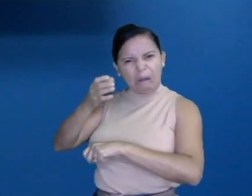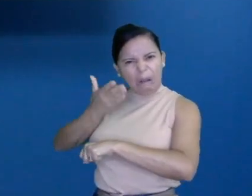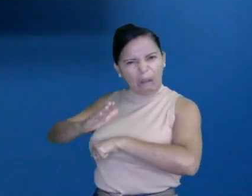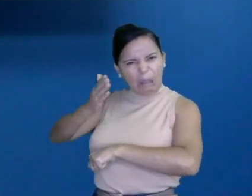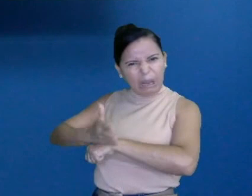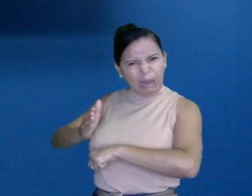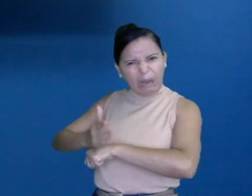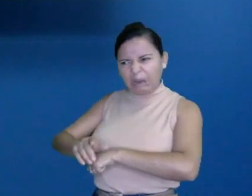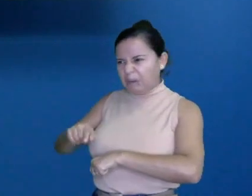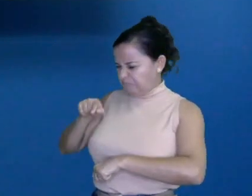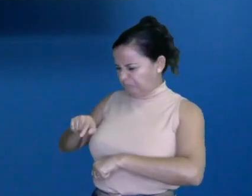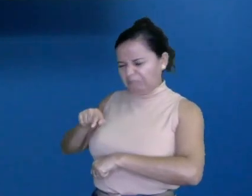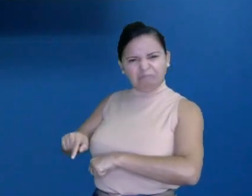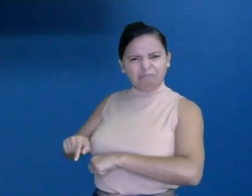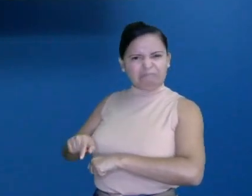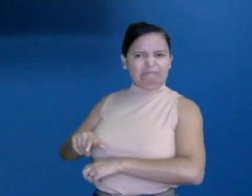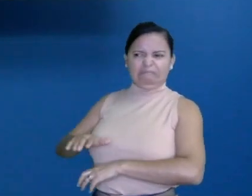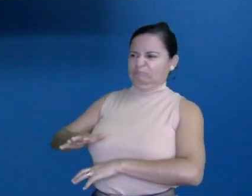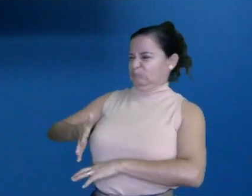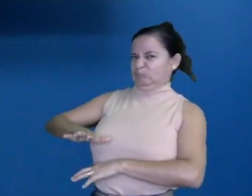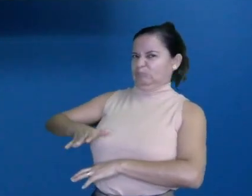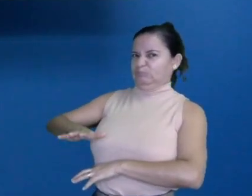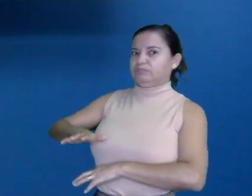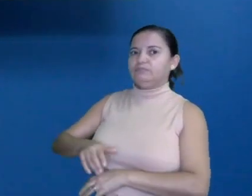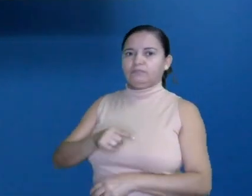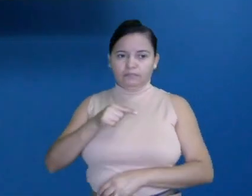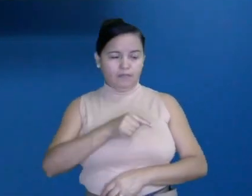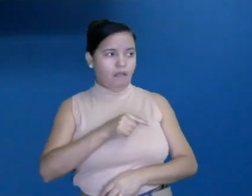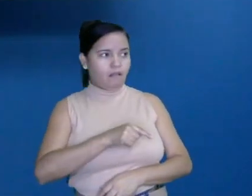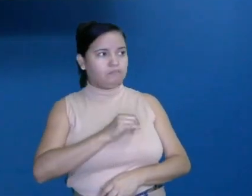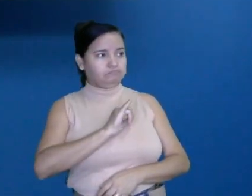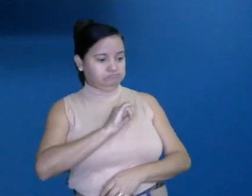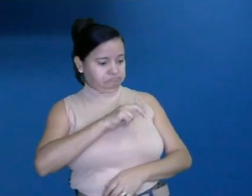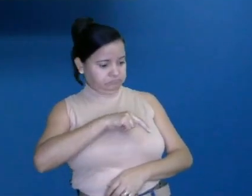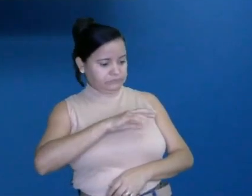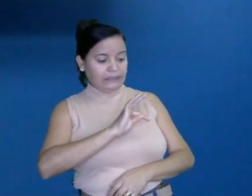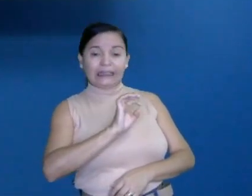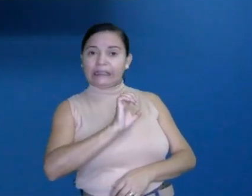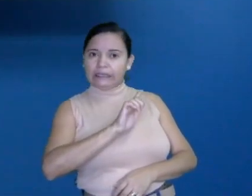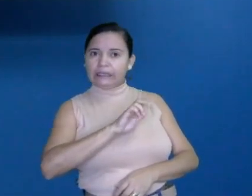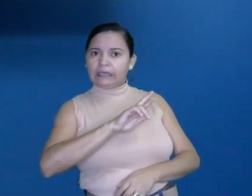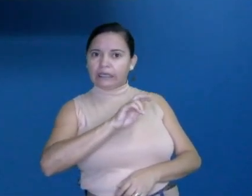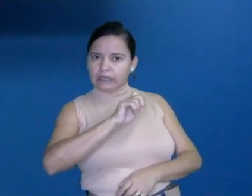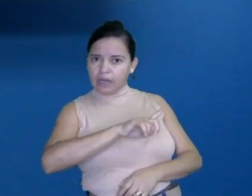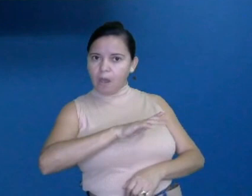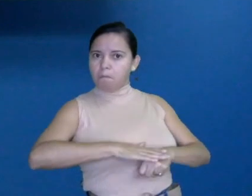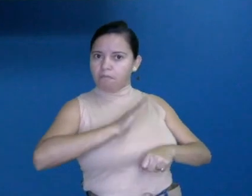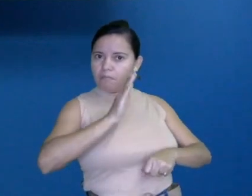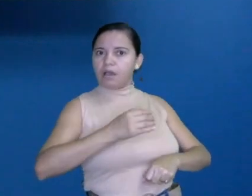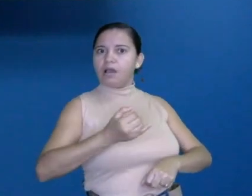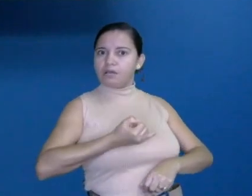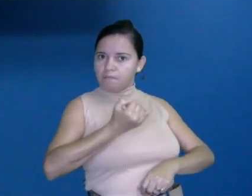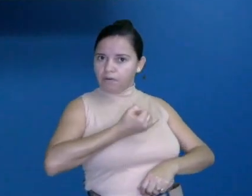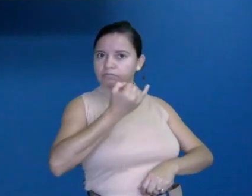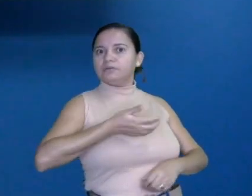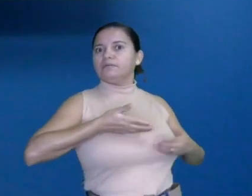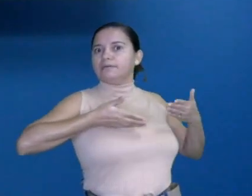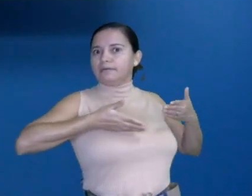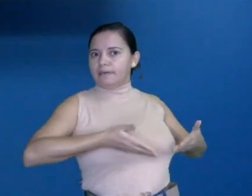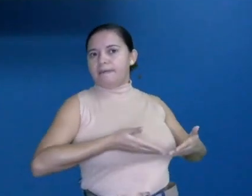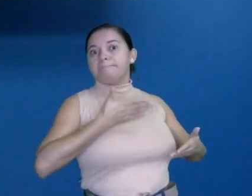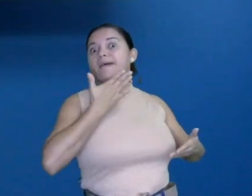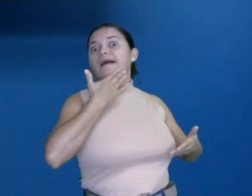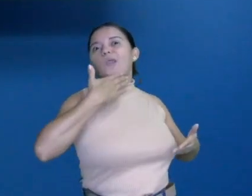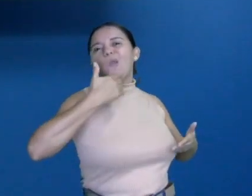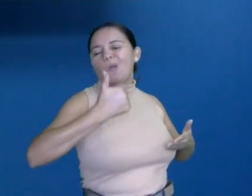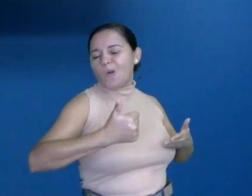muitos nutrientes nessa fermentação. O pão integral não, o pão integral ele é mais rico, por isso que ele é integral, porque